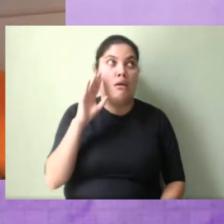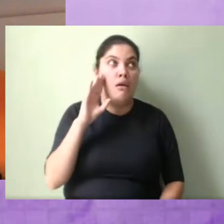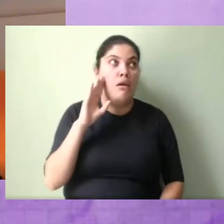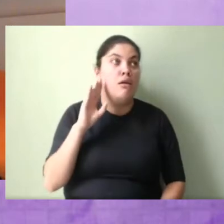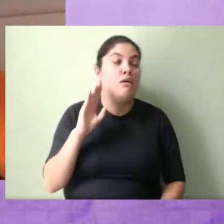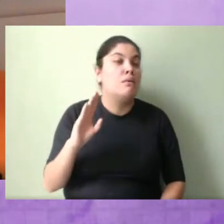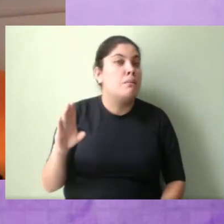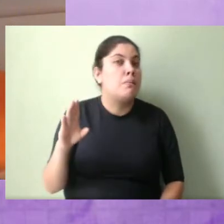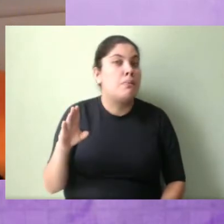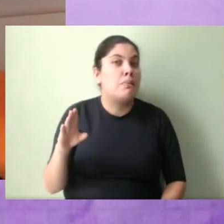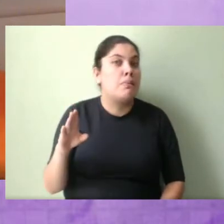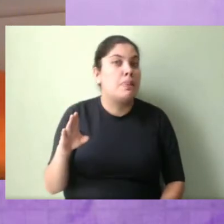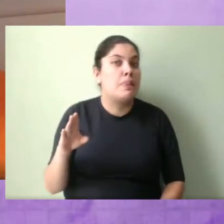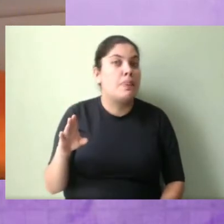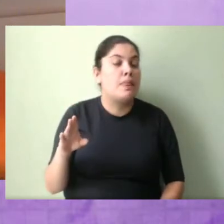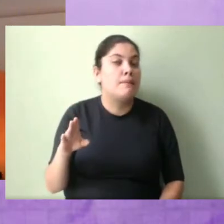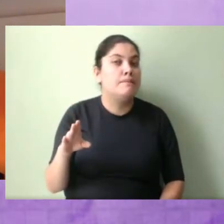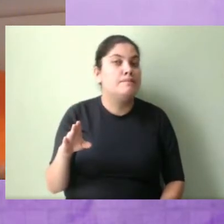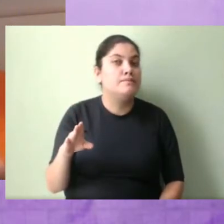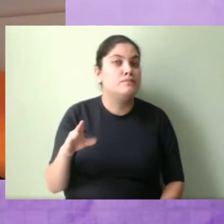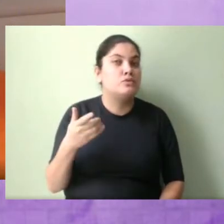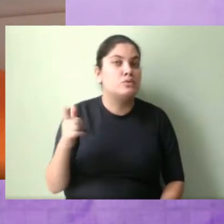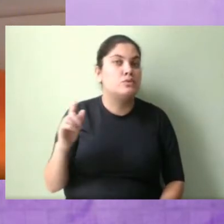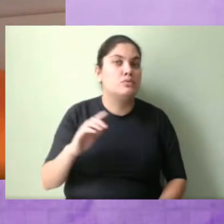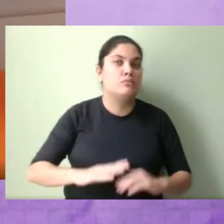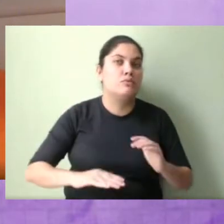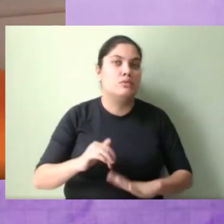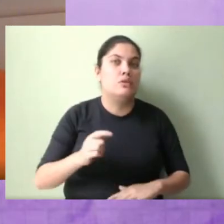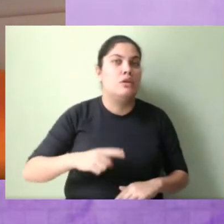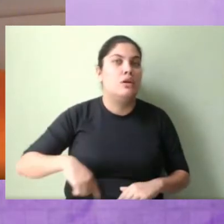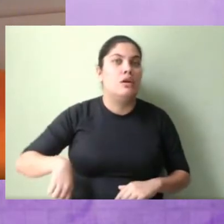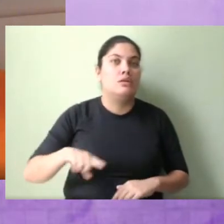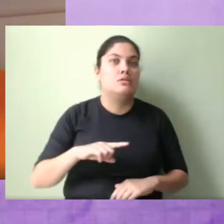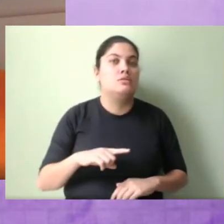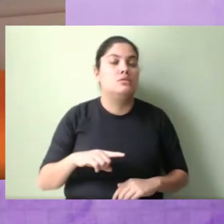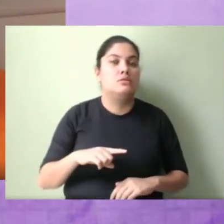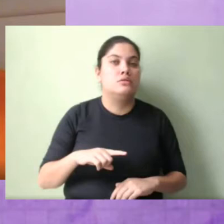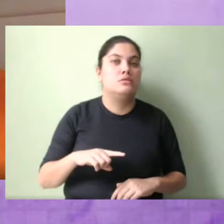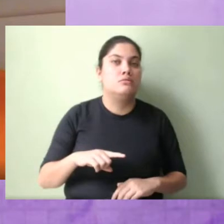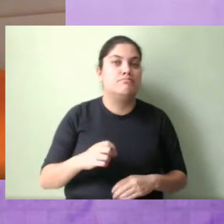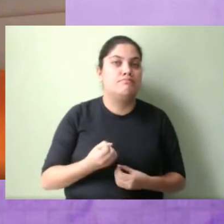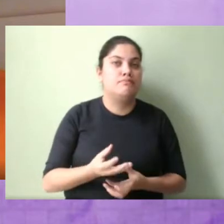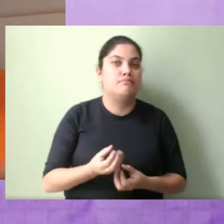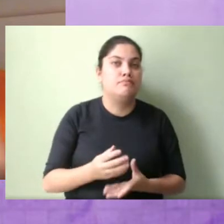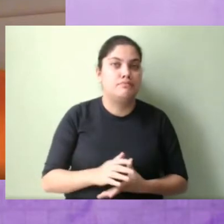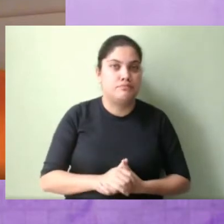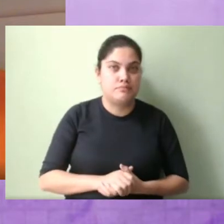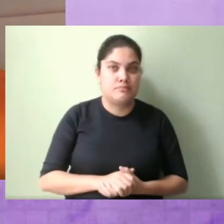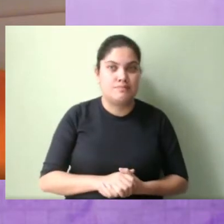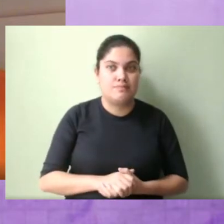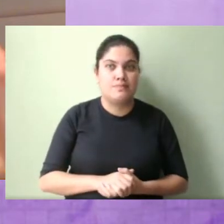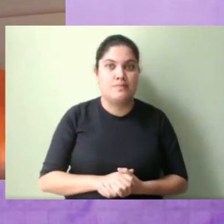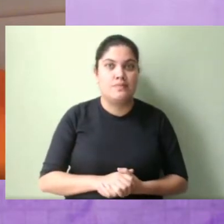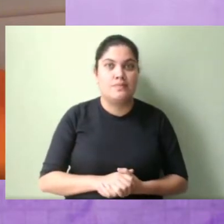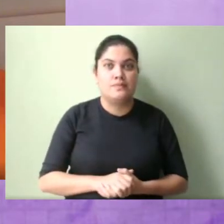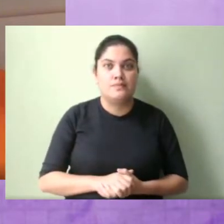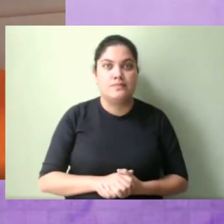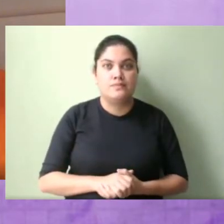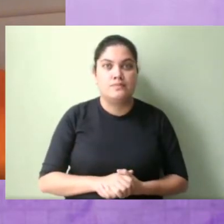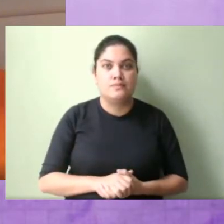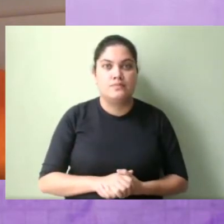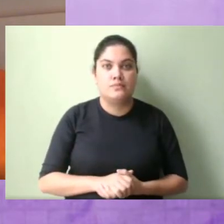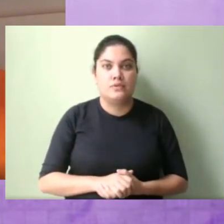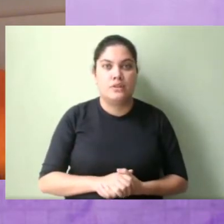de uma ideia que se propague no futuro. Eu sei que Zoom é um saco, mas eles também estão nas lives. Eles reclamam das lives, mas a live com o professor é